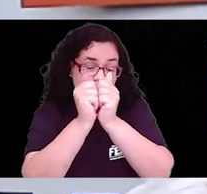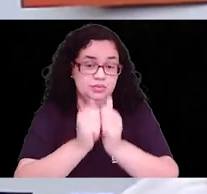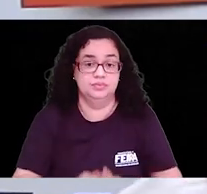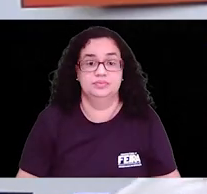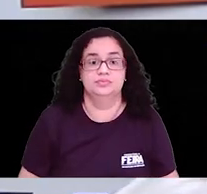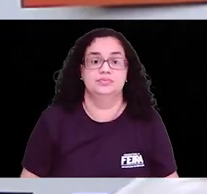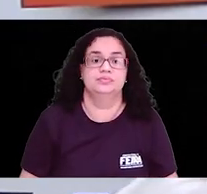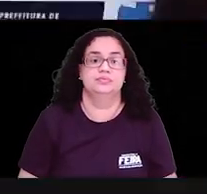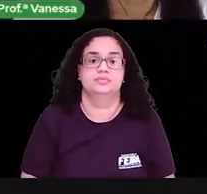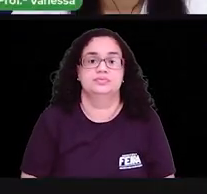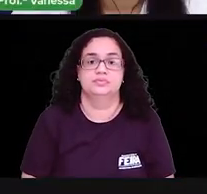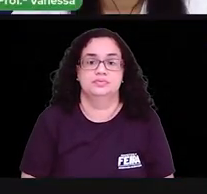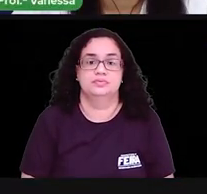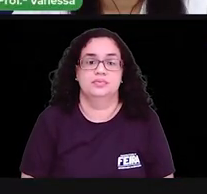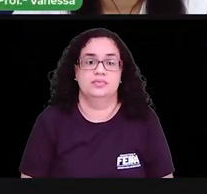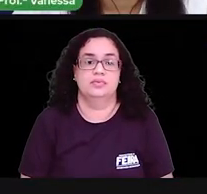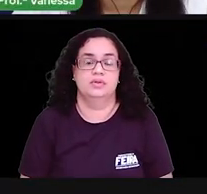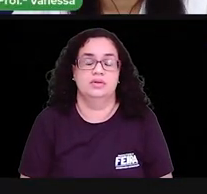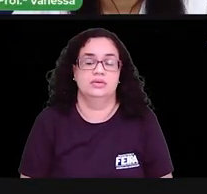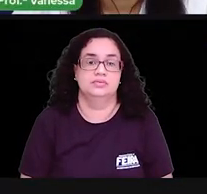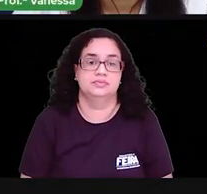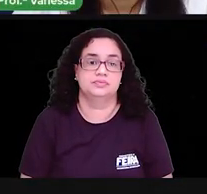E aí